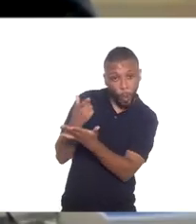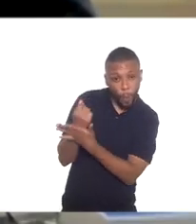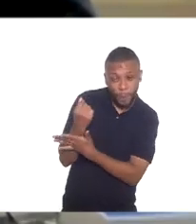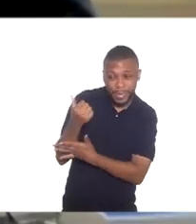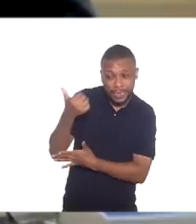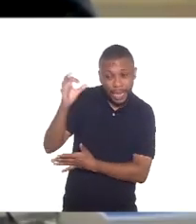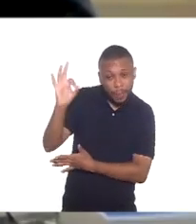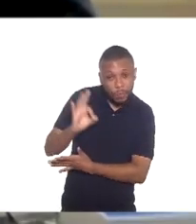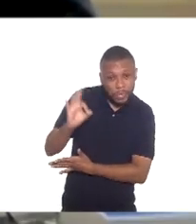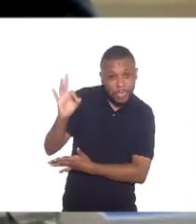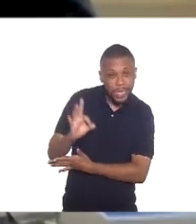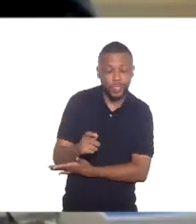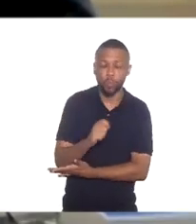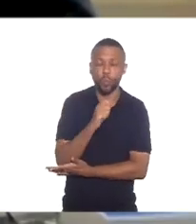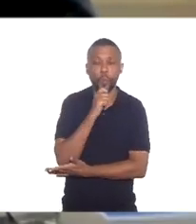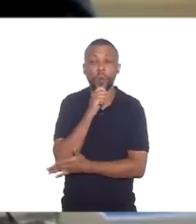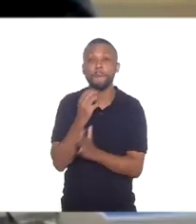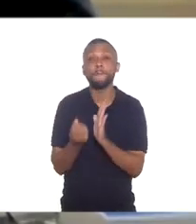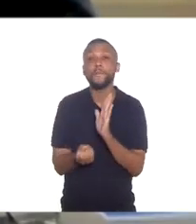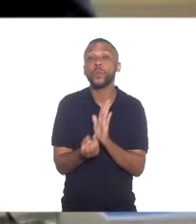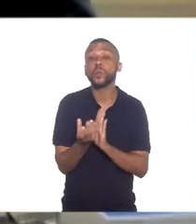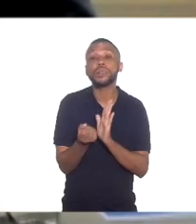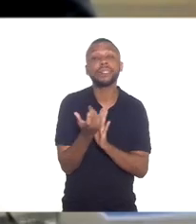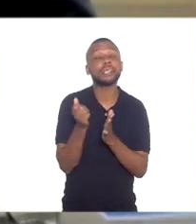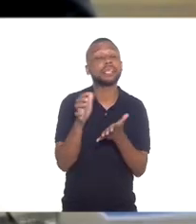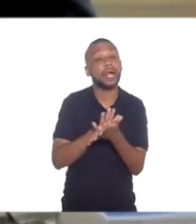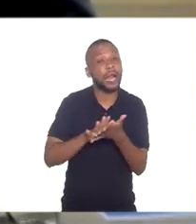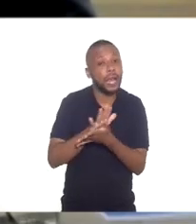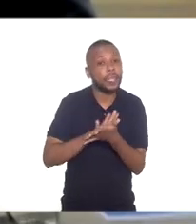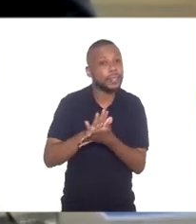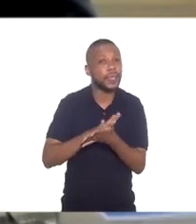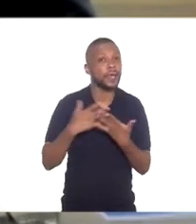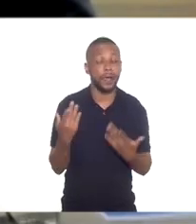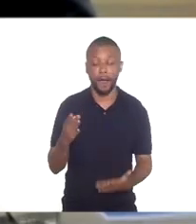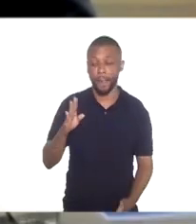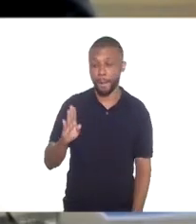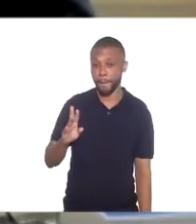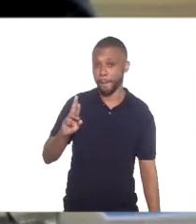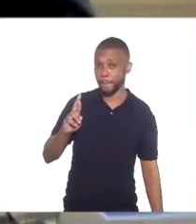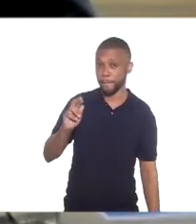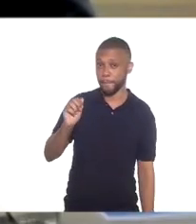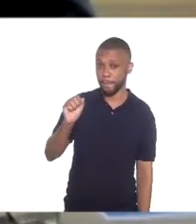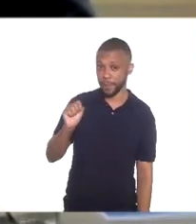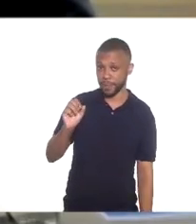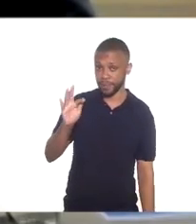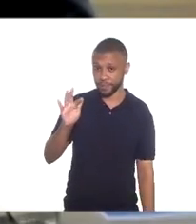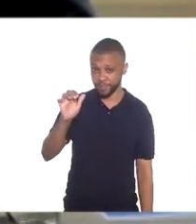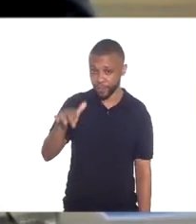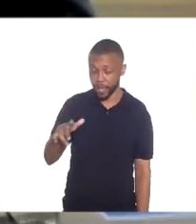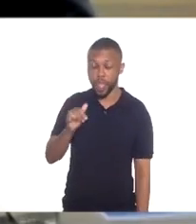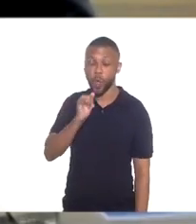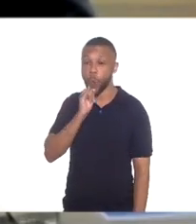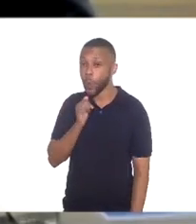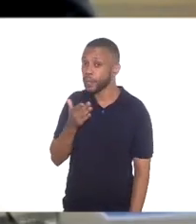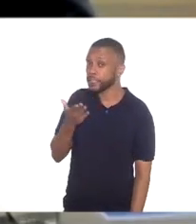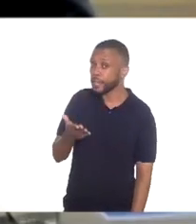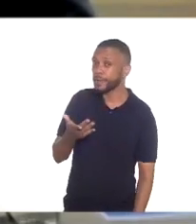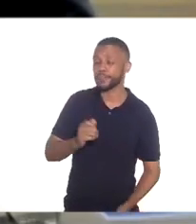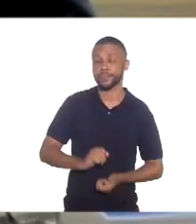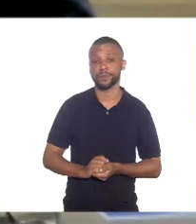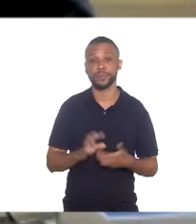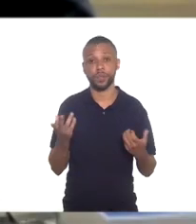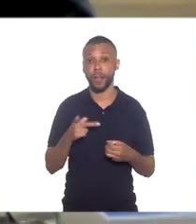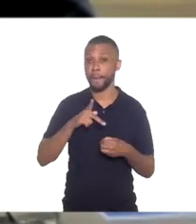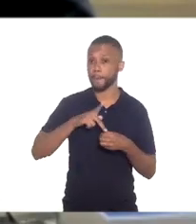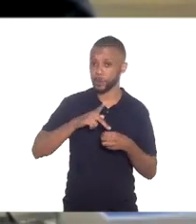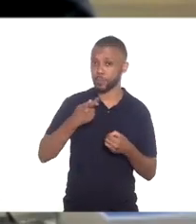aqui. A Braskem é um exemplo disso. Então, não tenho dúvida, Luiz, a Petrobras, nos últimos meses, tem